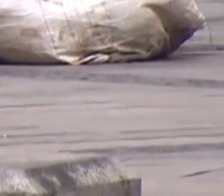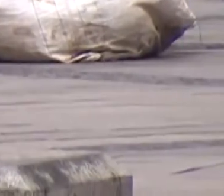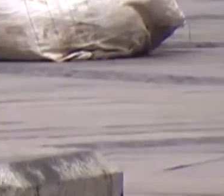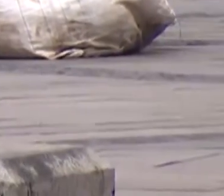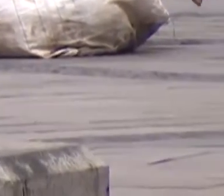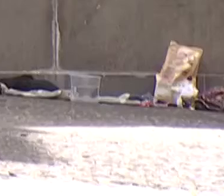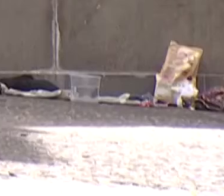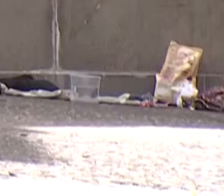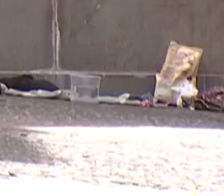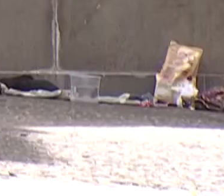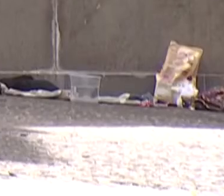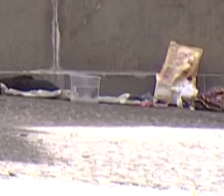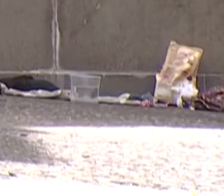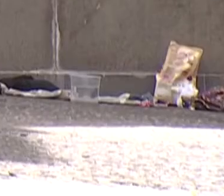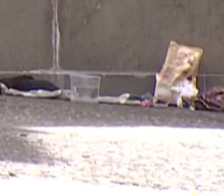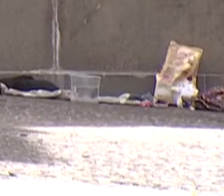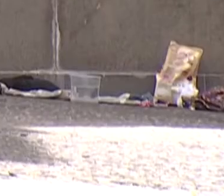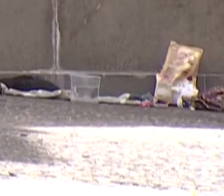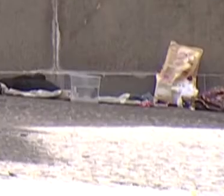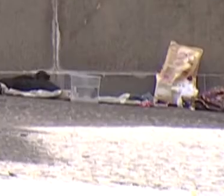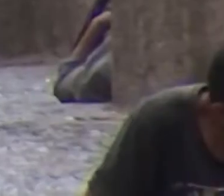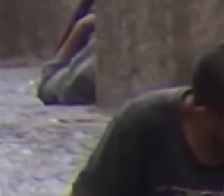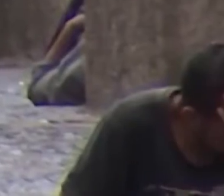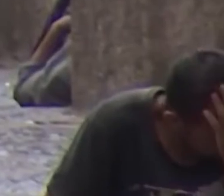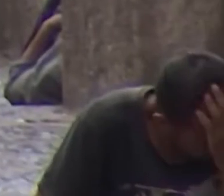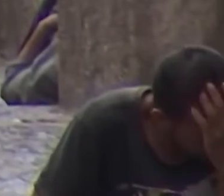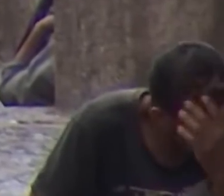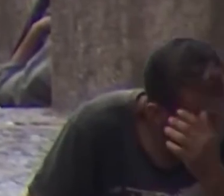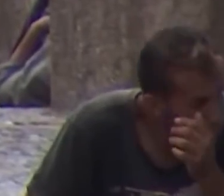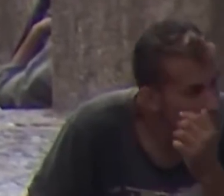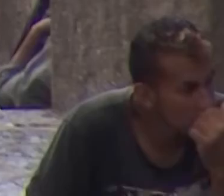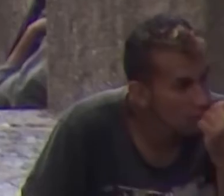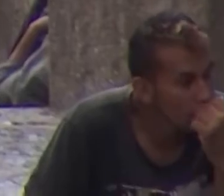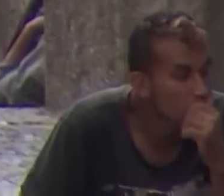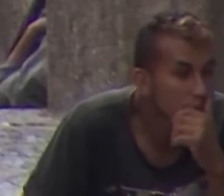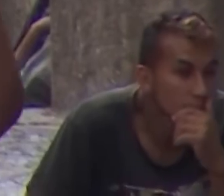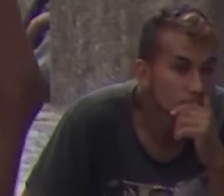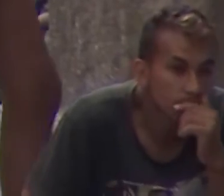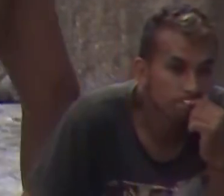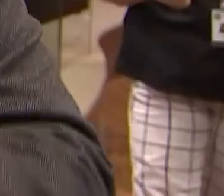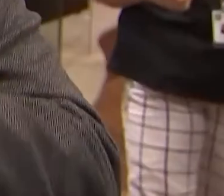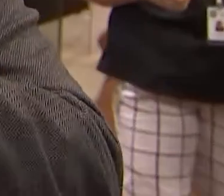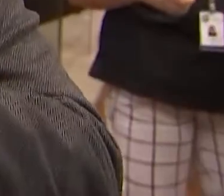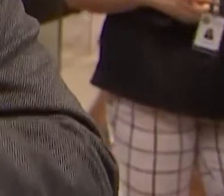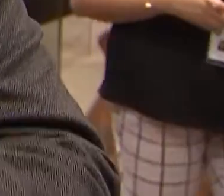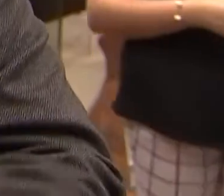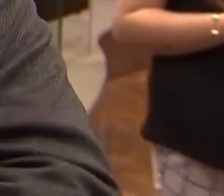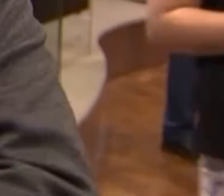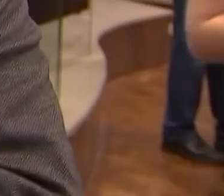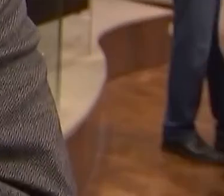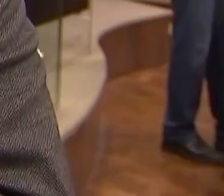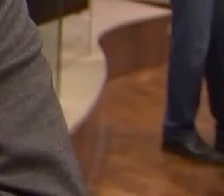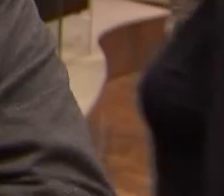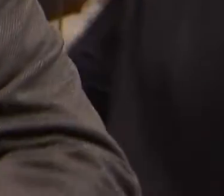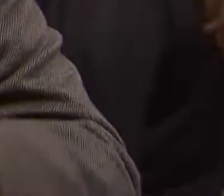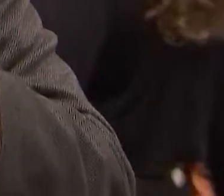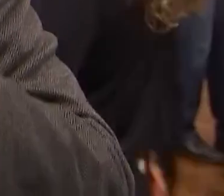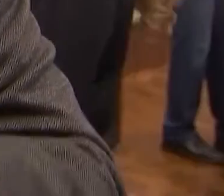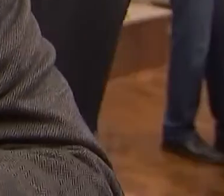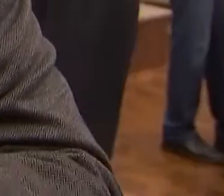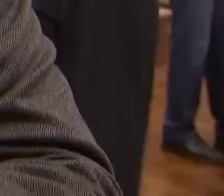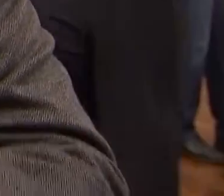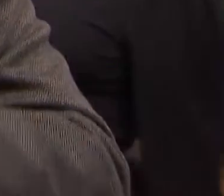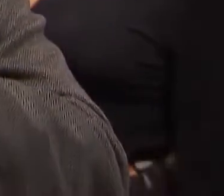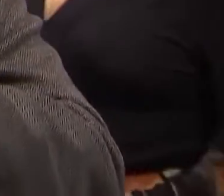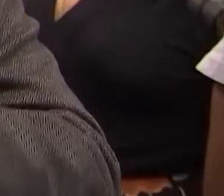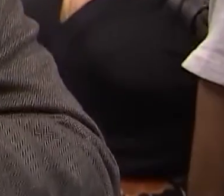alcoólica, droga. Então isso tem que ter uma triagem, tem que ter um cadastramento. Essa união entre secretarias, Polícia Militar,